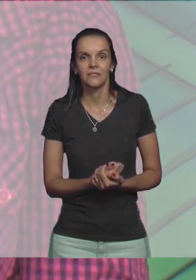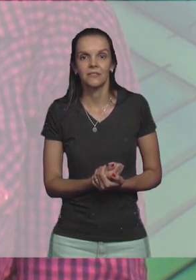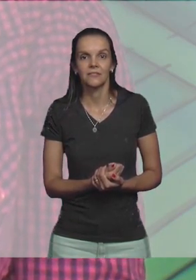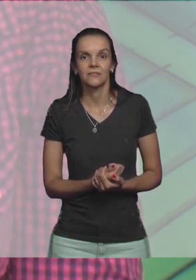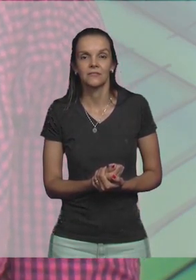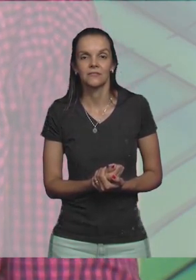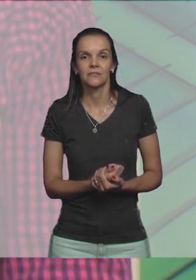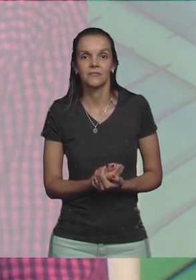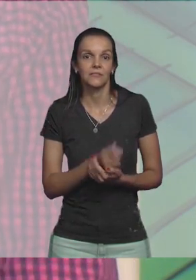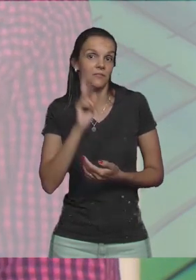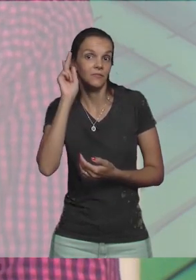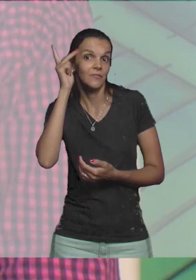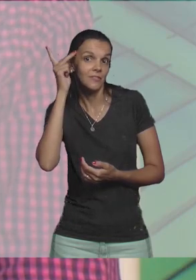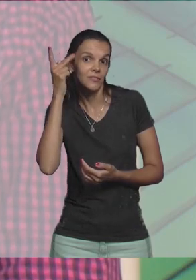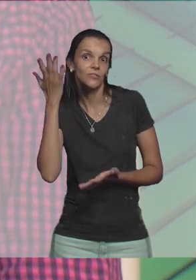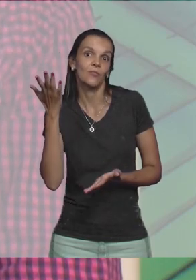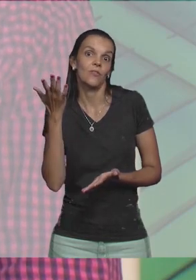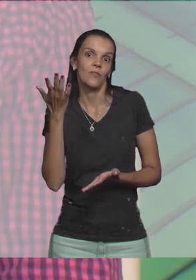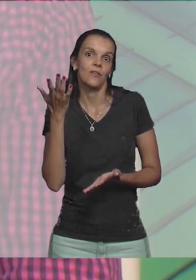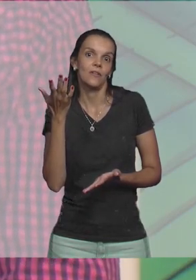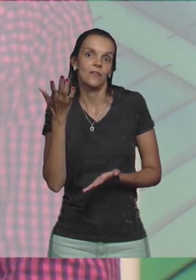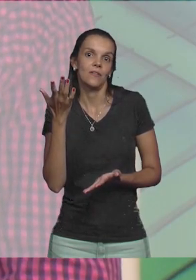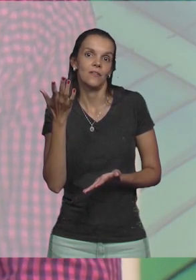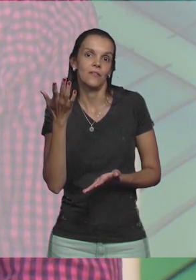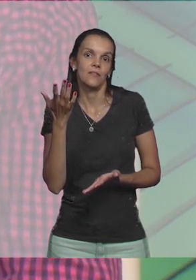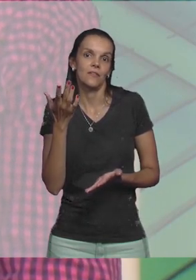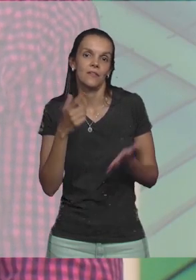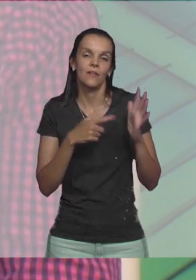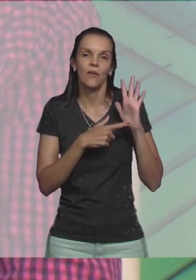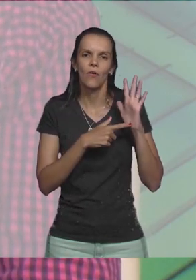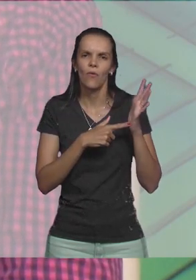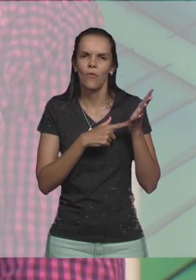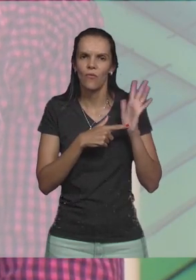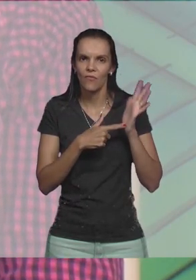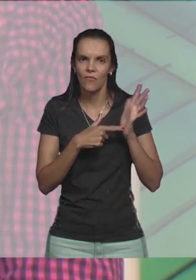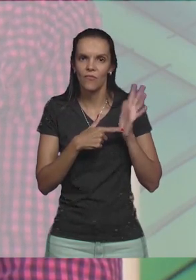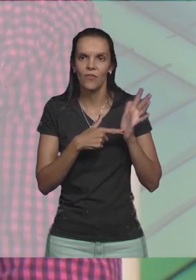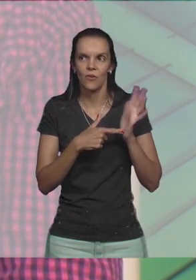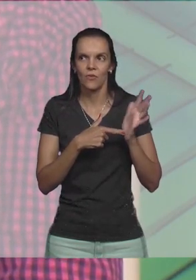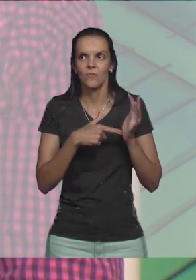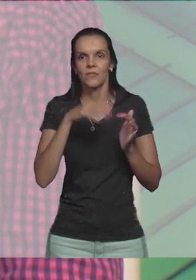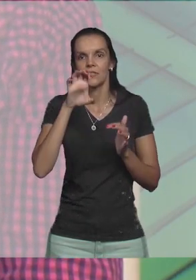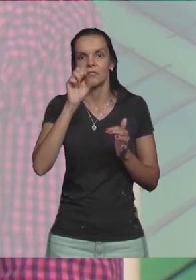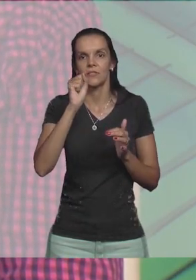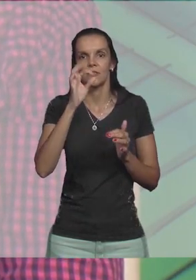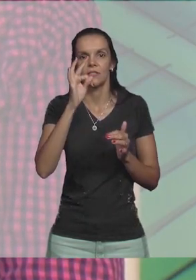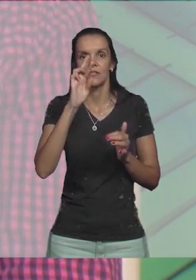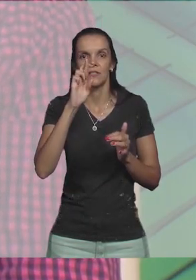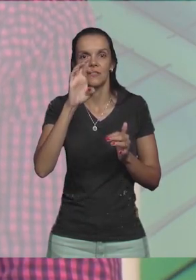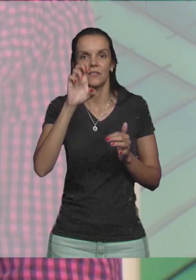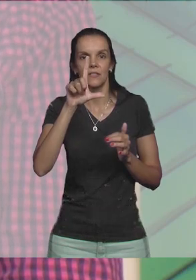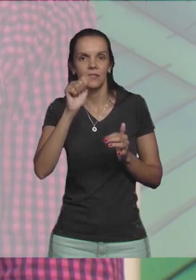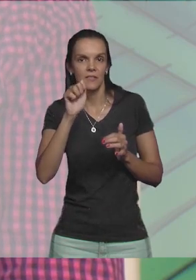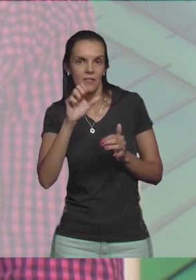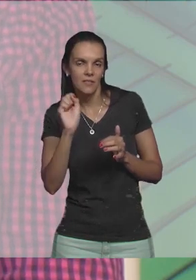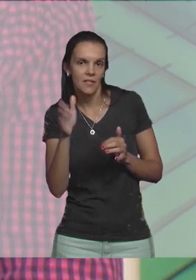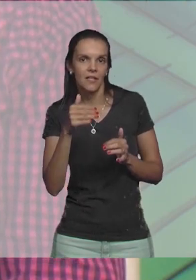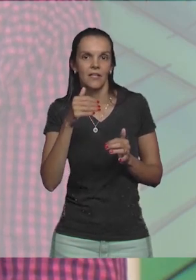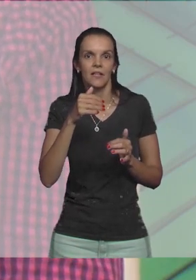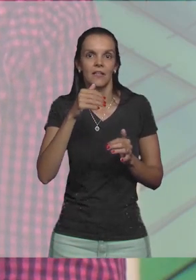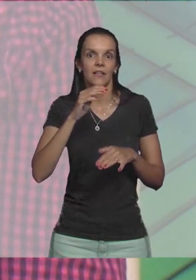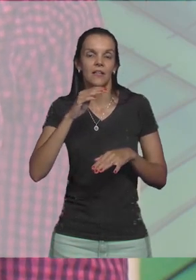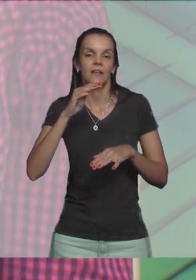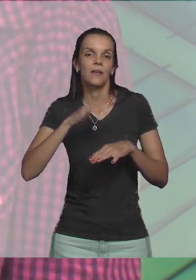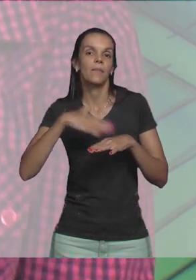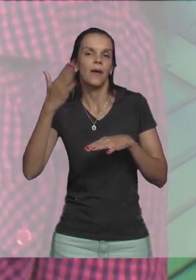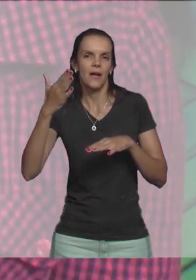aí na história. O filme Estrelas Além do Tempo vai mostrar, sabe,